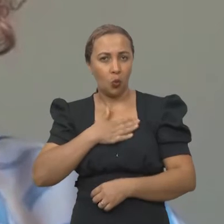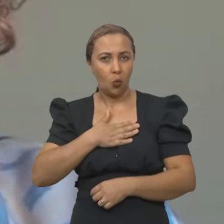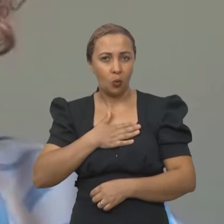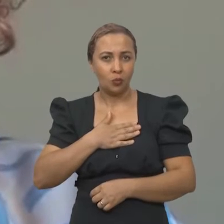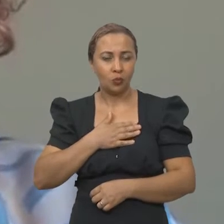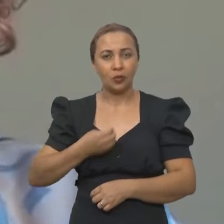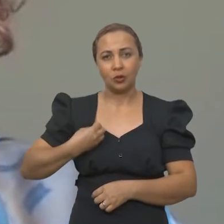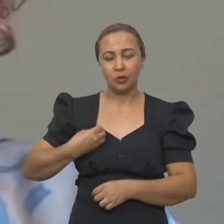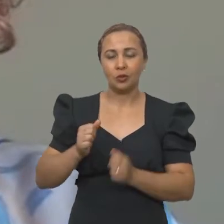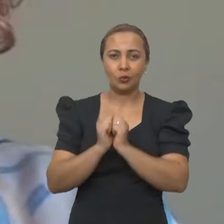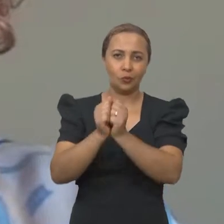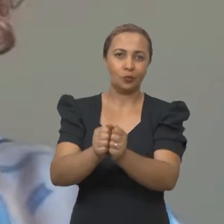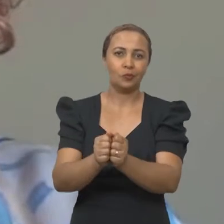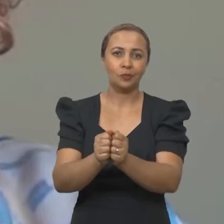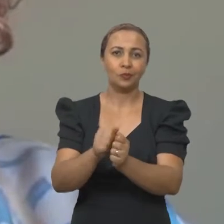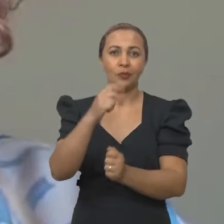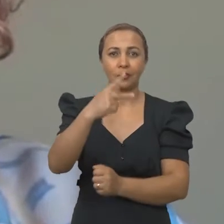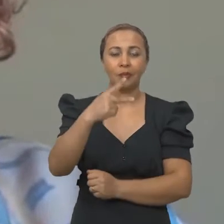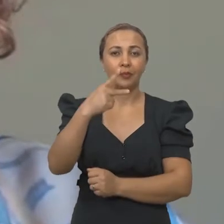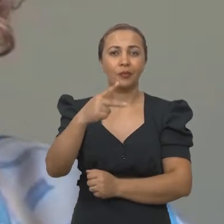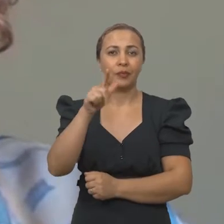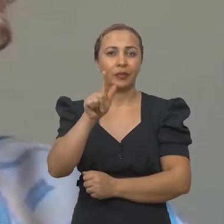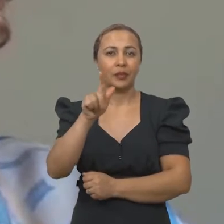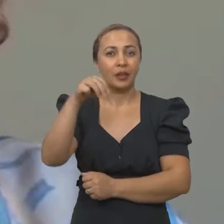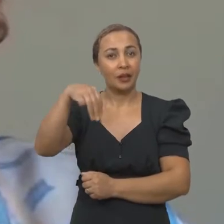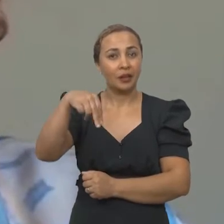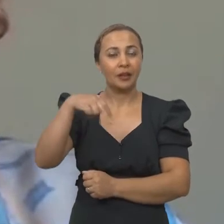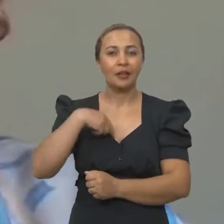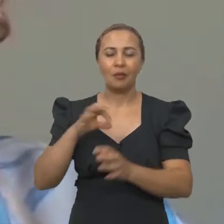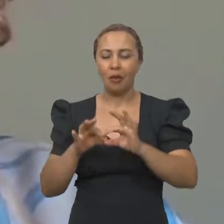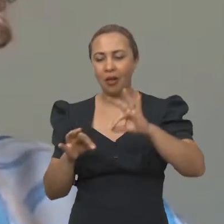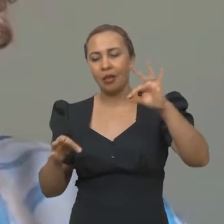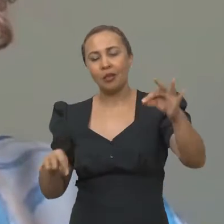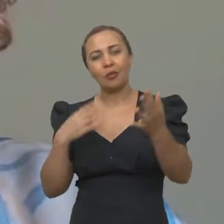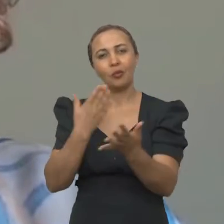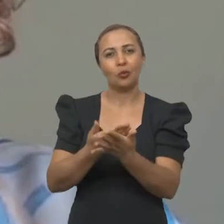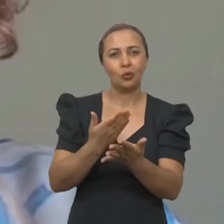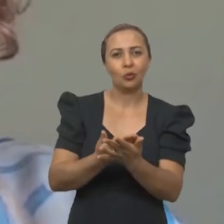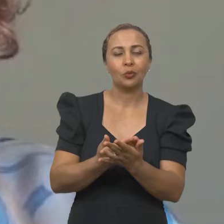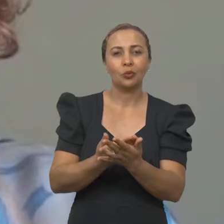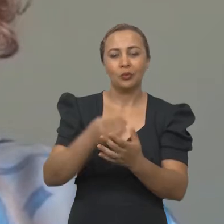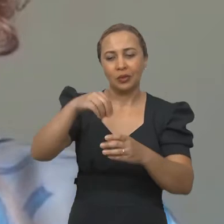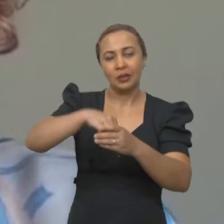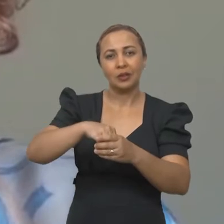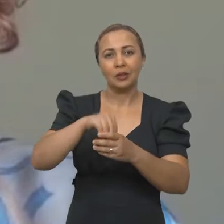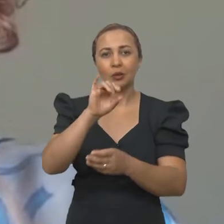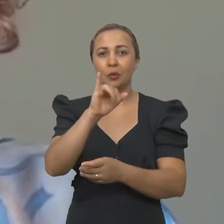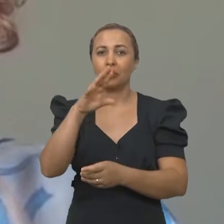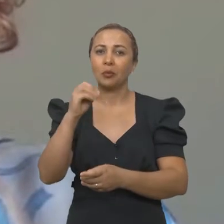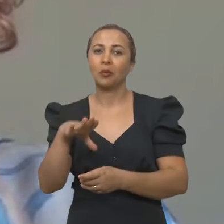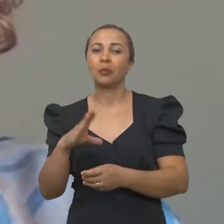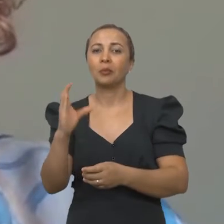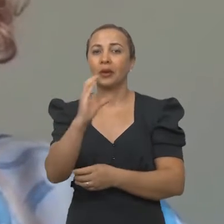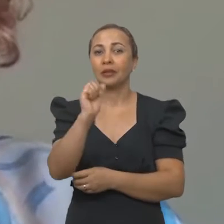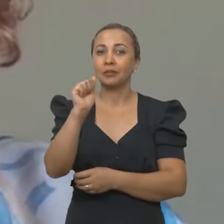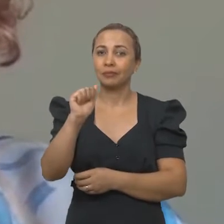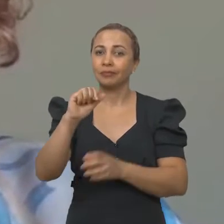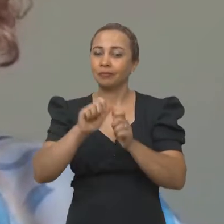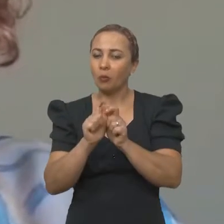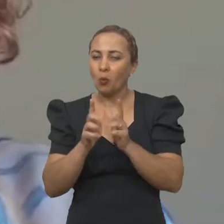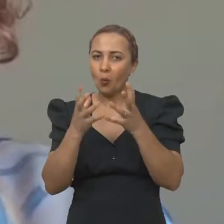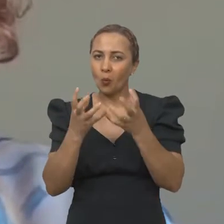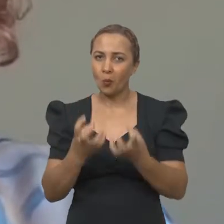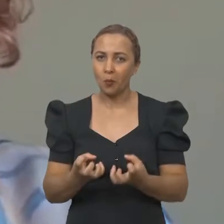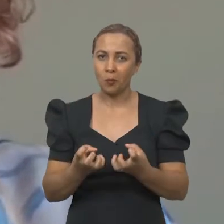grande satisfação de fazer parte. O PPGM tem uma longa trajetória em estudos dentro do bioma Caatinga, e